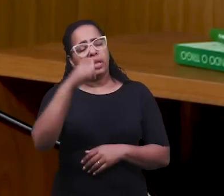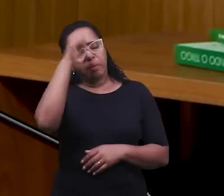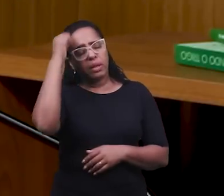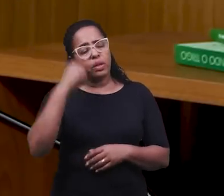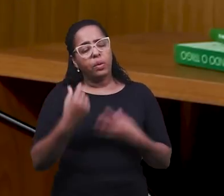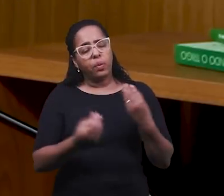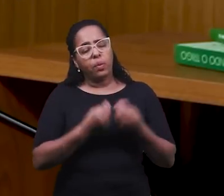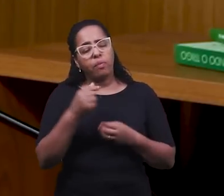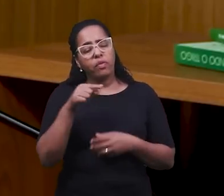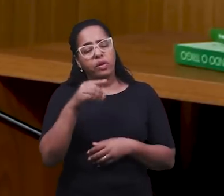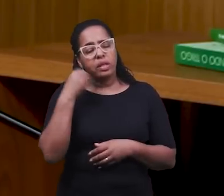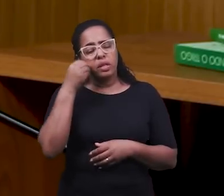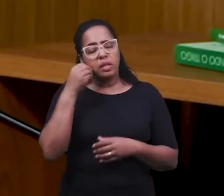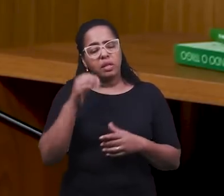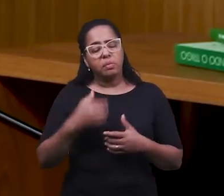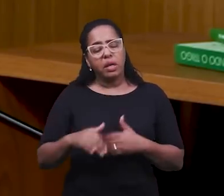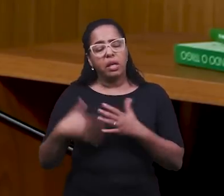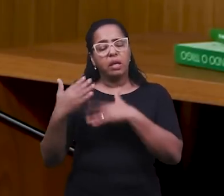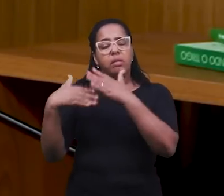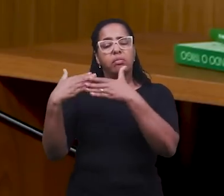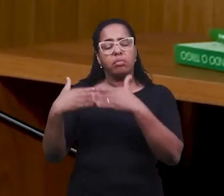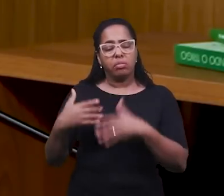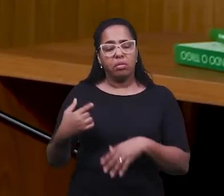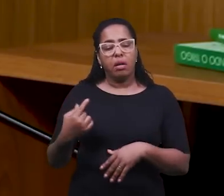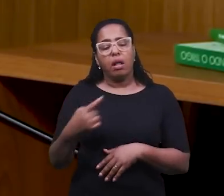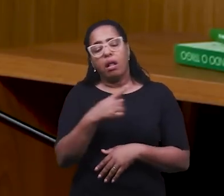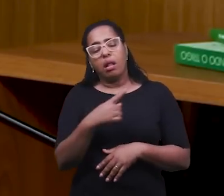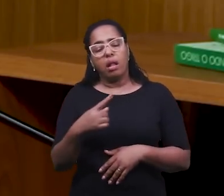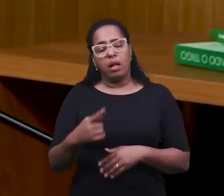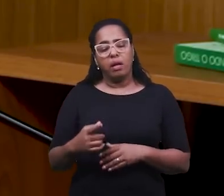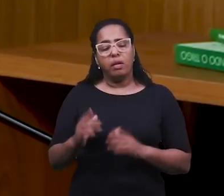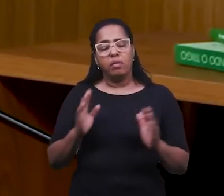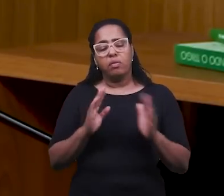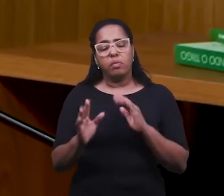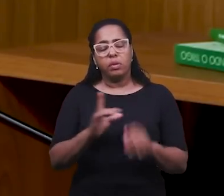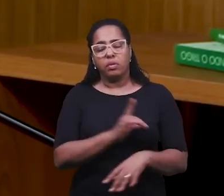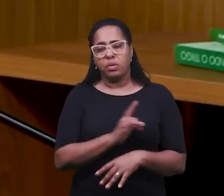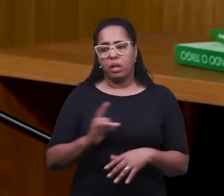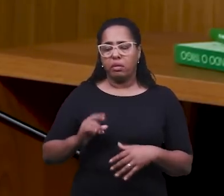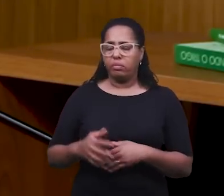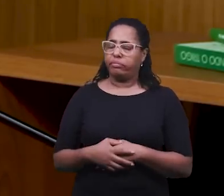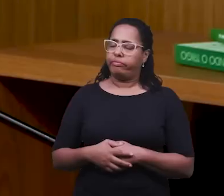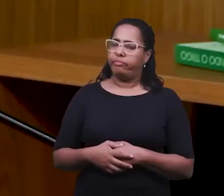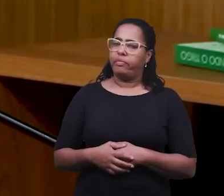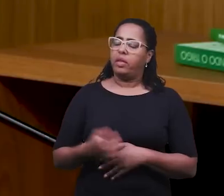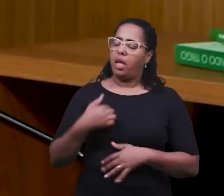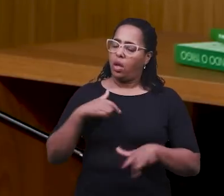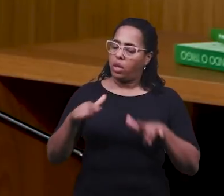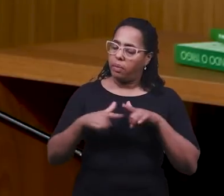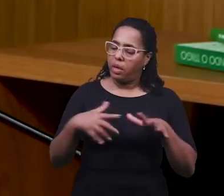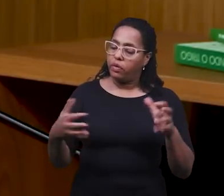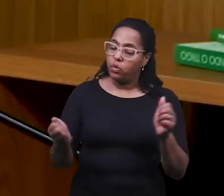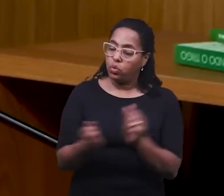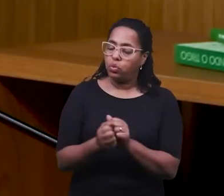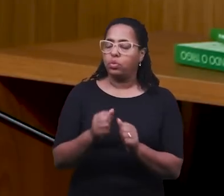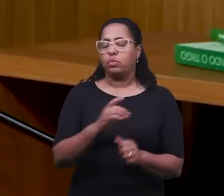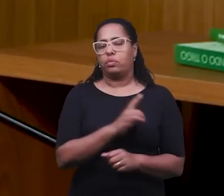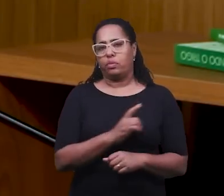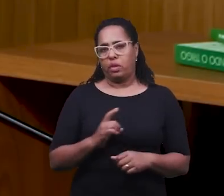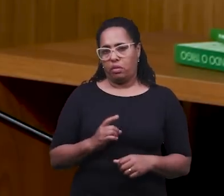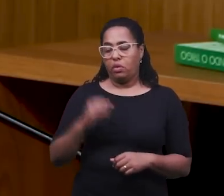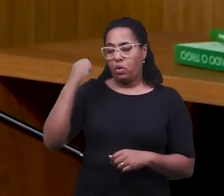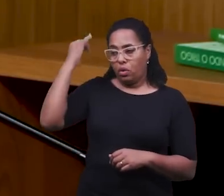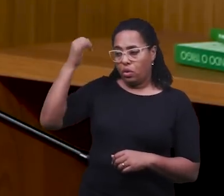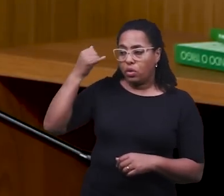questionaram: Amadeu, como é que você teve experiência de crescimento com as suas igrejas? Diácono. Eu trabalhava com